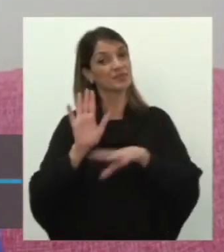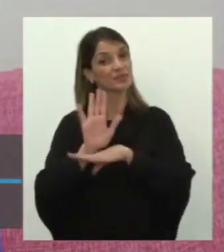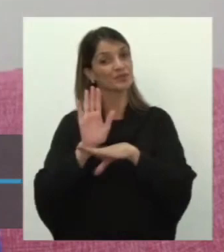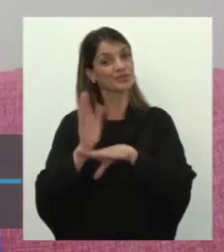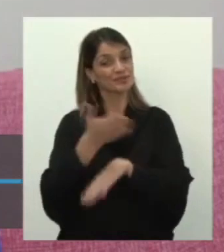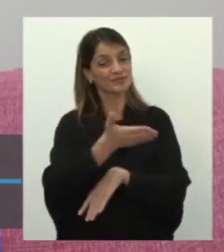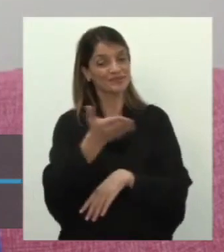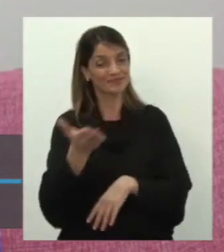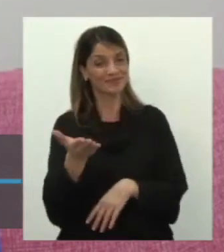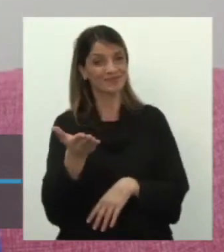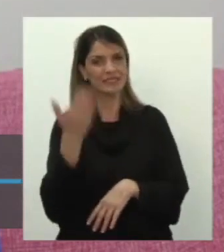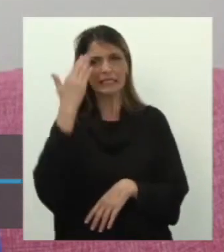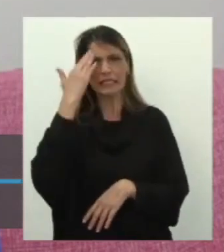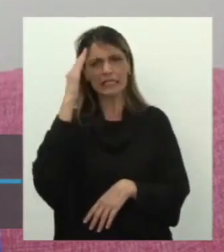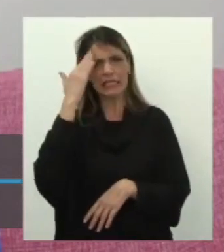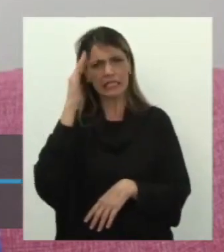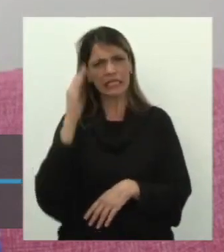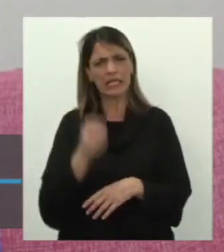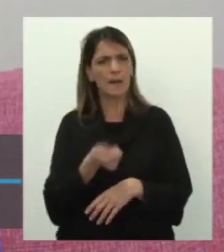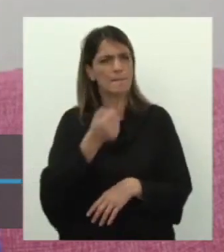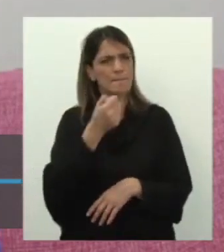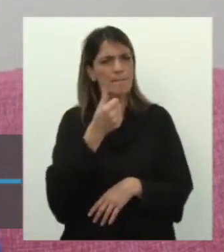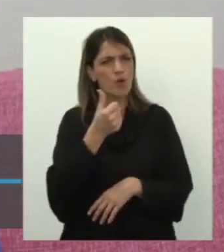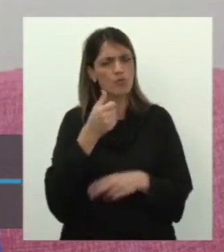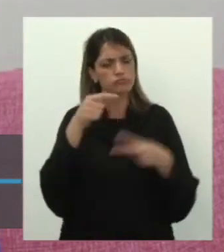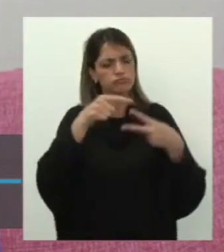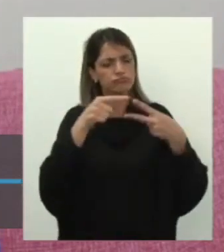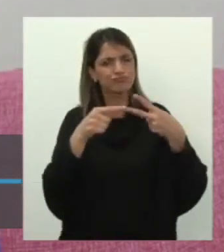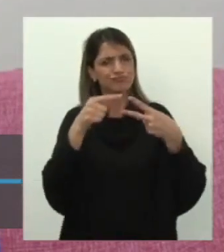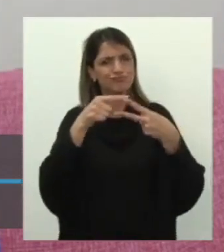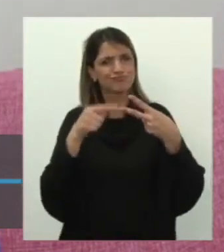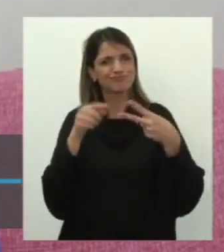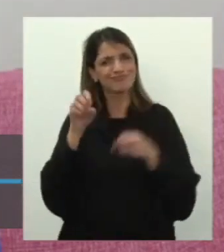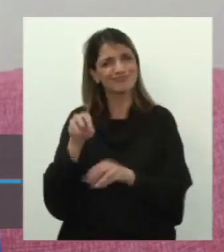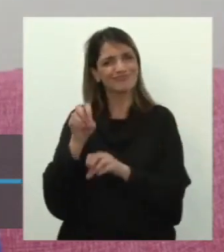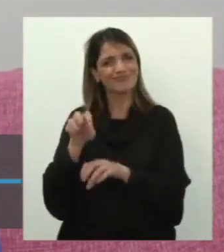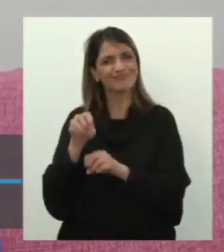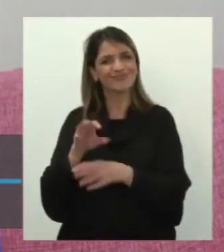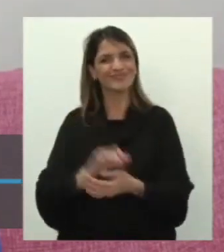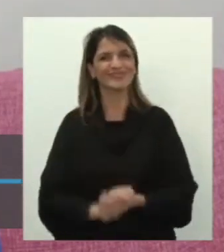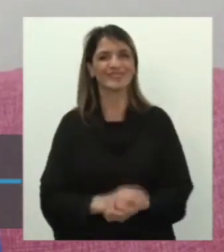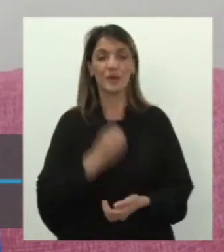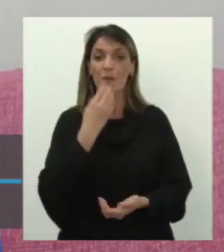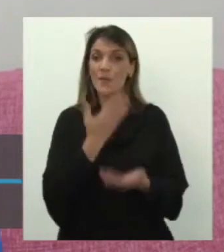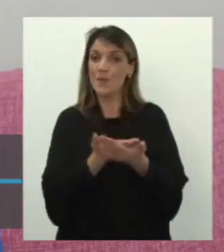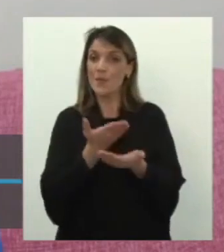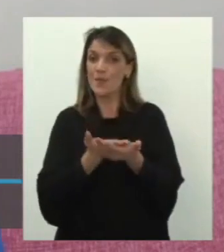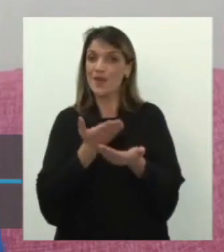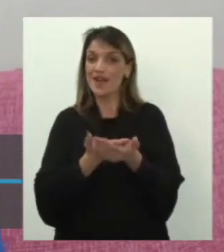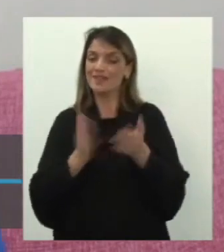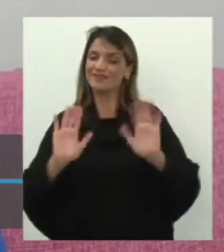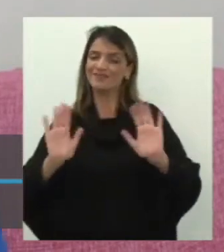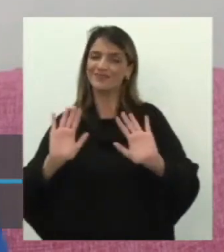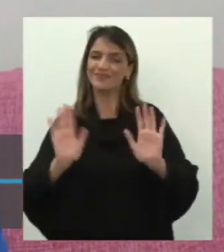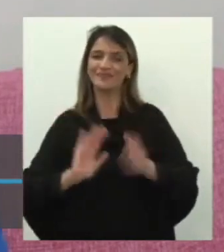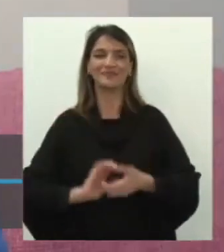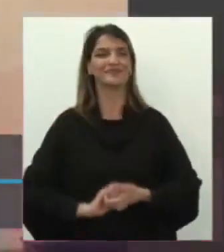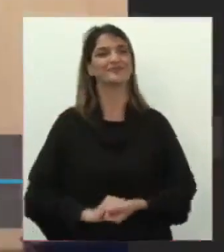ajudado vocês a compreender um pouco desses ambientes educacionais. Boa aula e até a